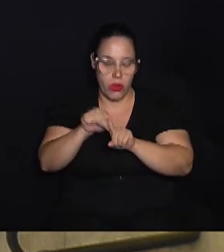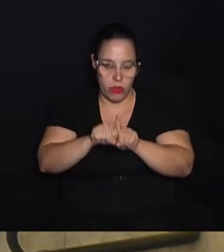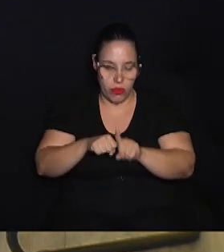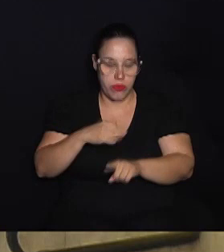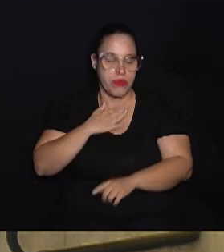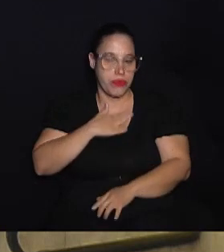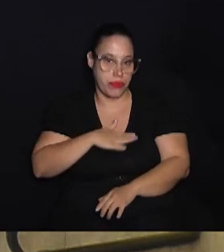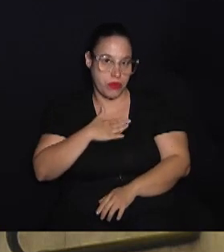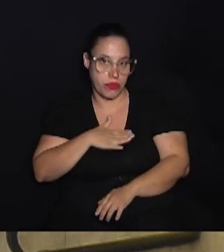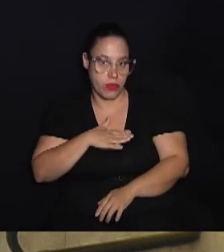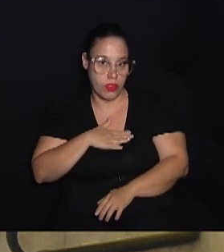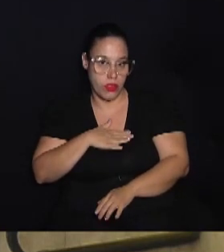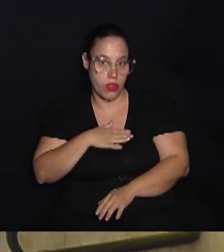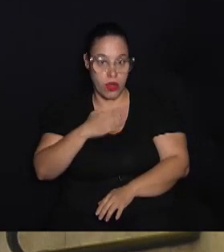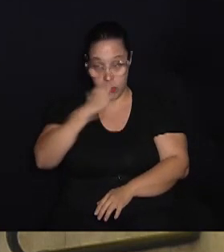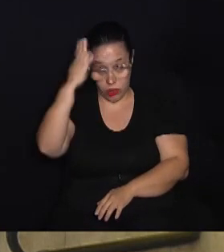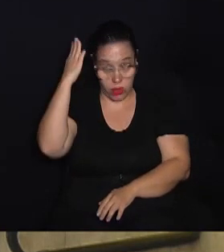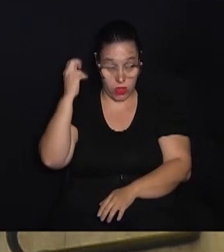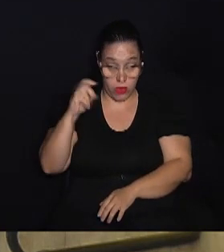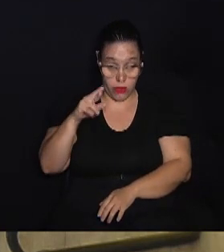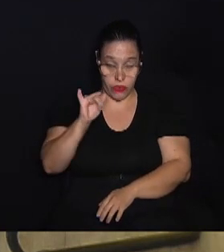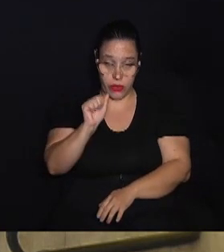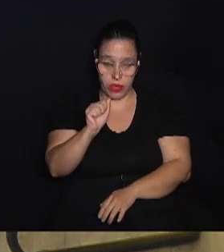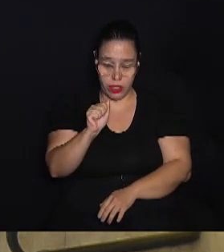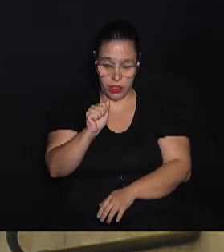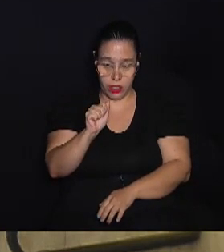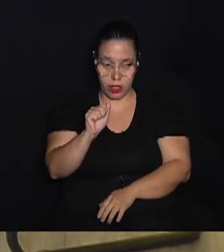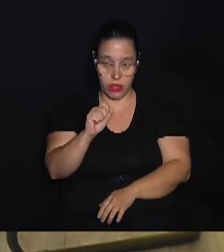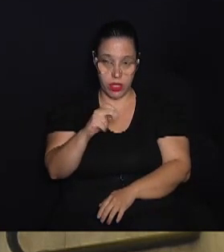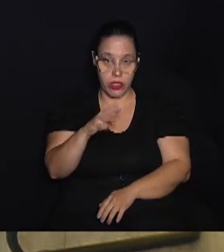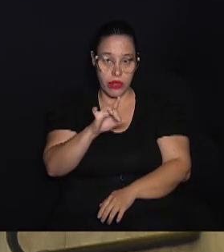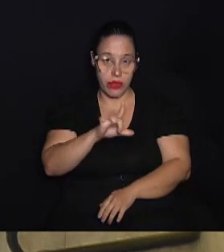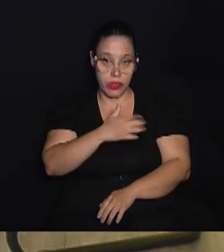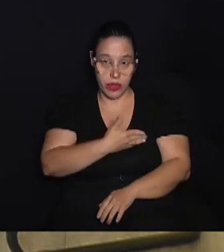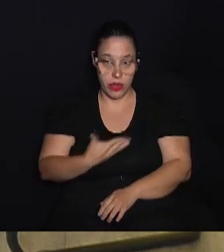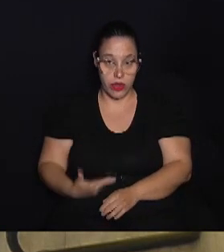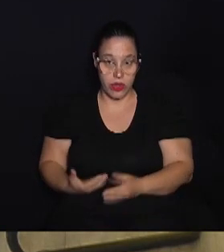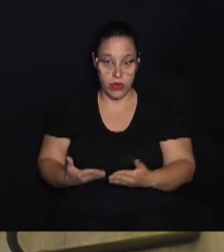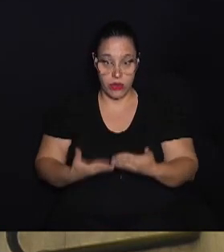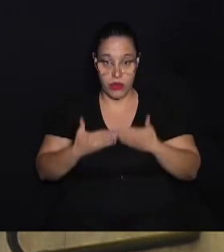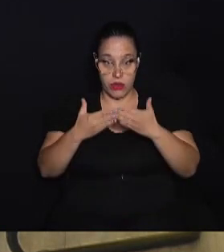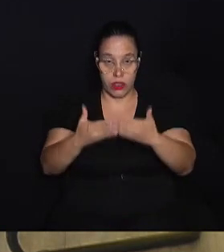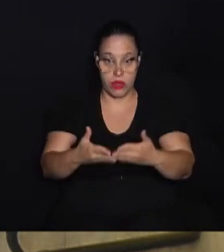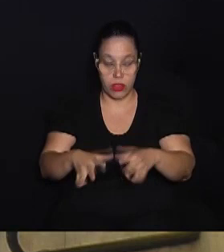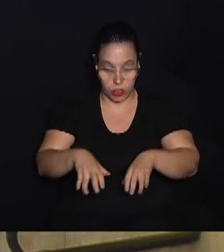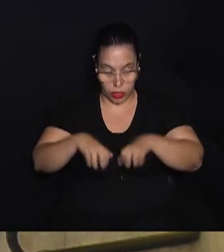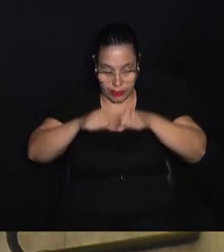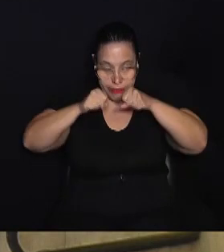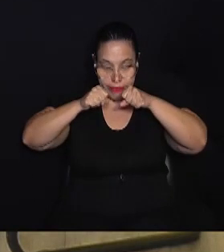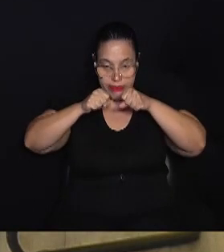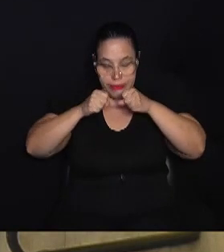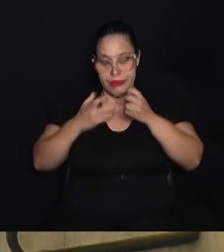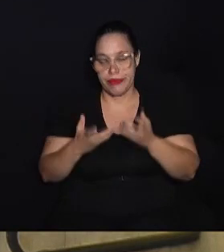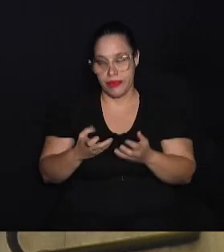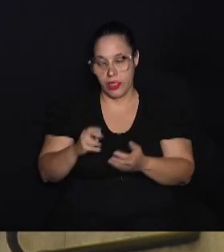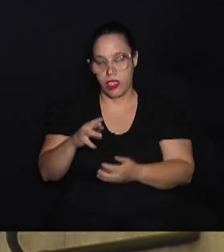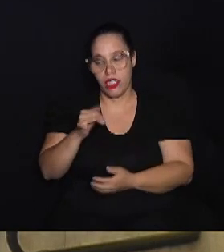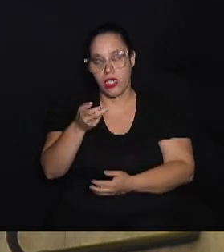inclusive, da Defesa Civil reforçar com equipes a operação estiagem aí para